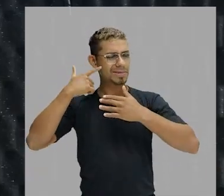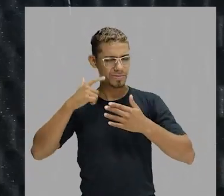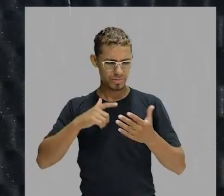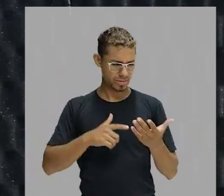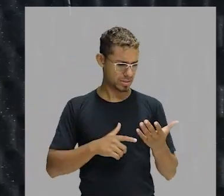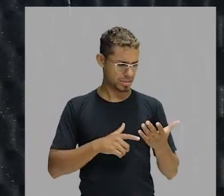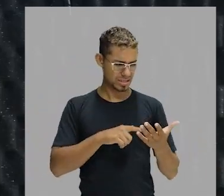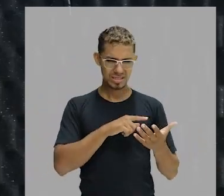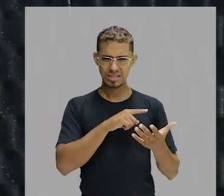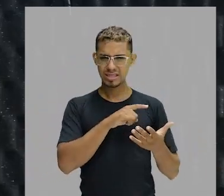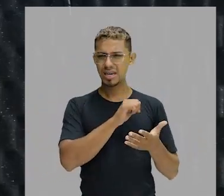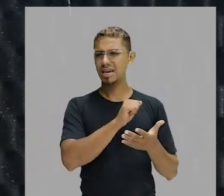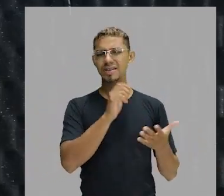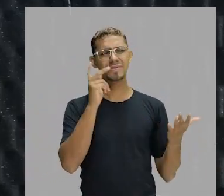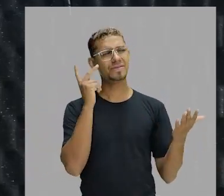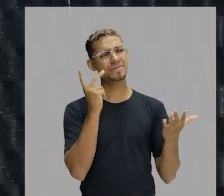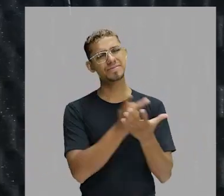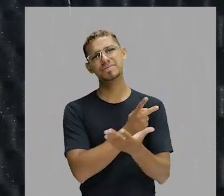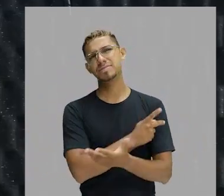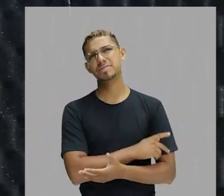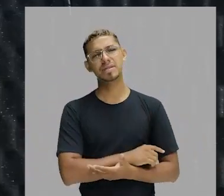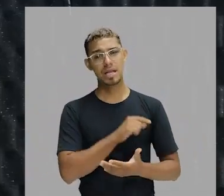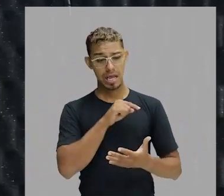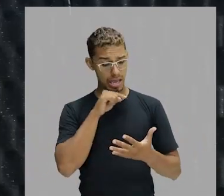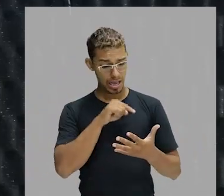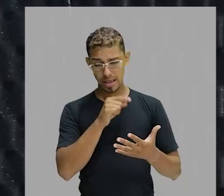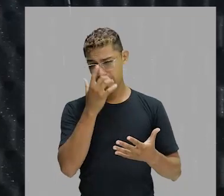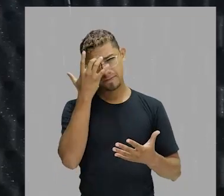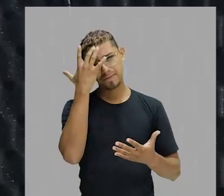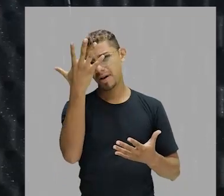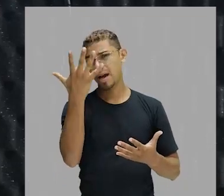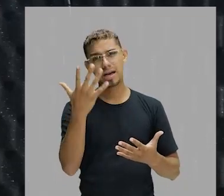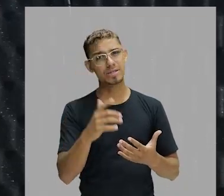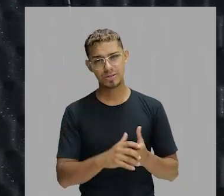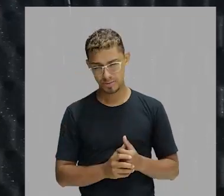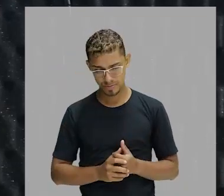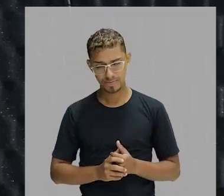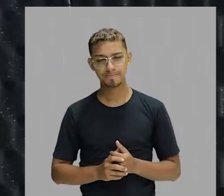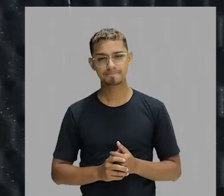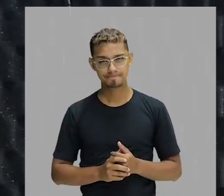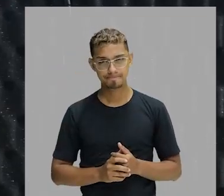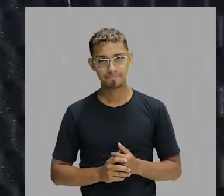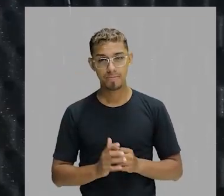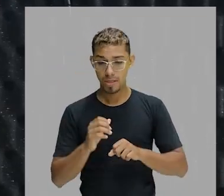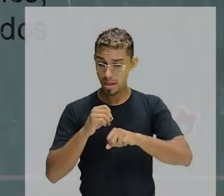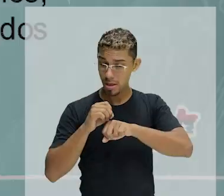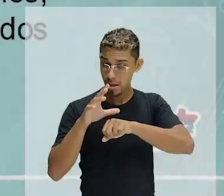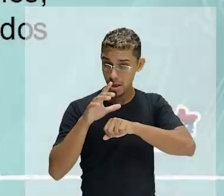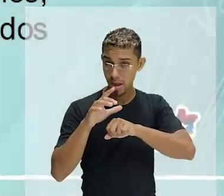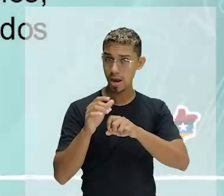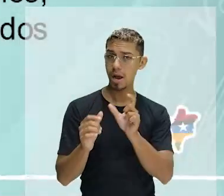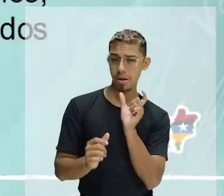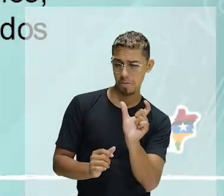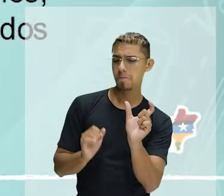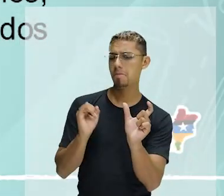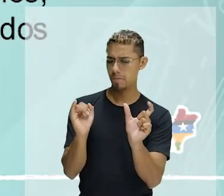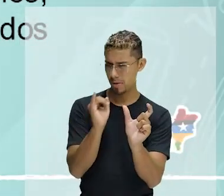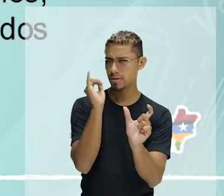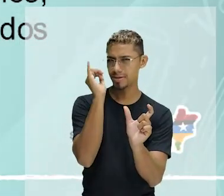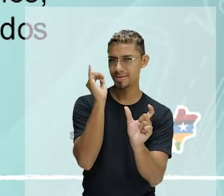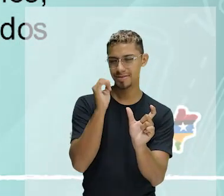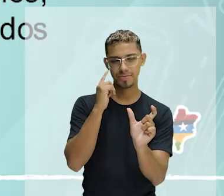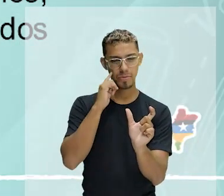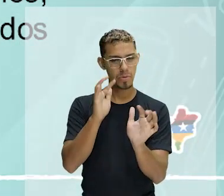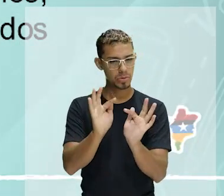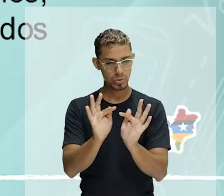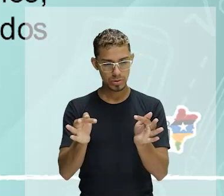resposta, ixi, errei, era uma questão fácil, beleza? Então é uma dicasinha básica, mas ela é muito importante. Então volta para cá, vamos ver